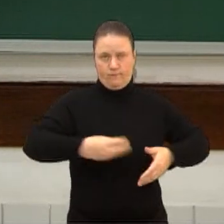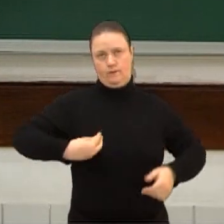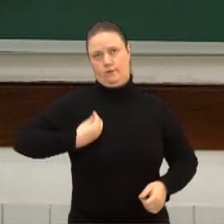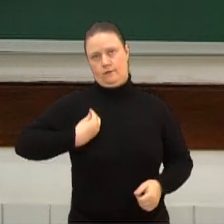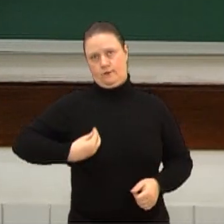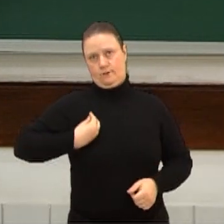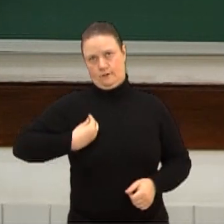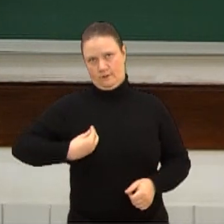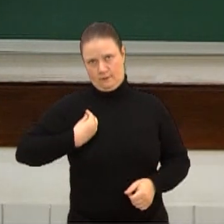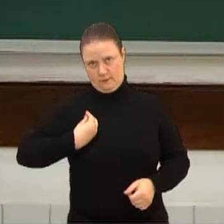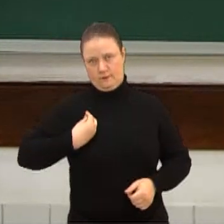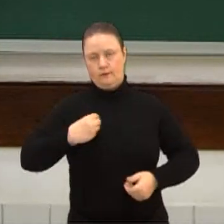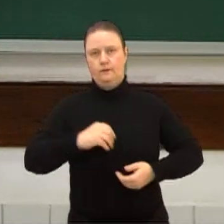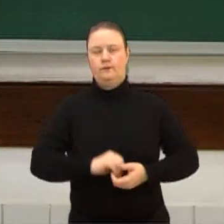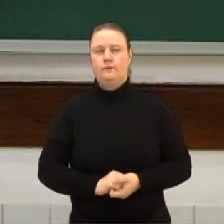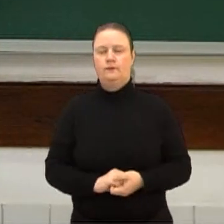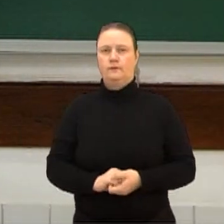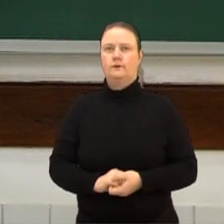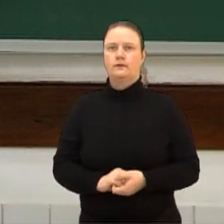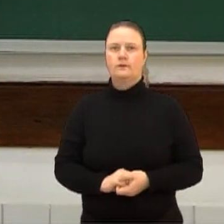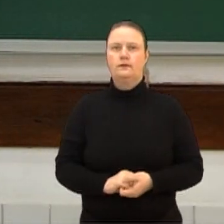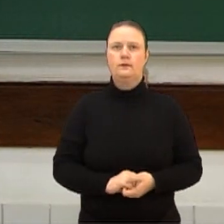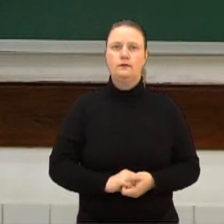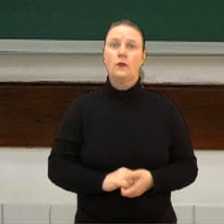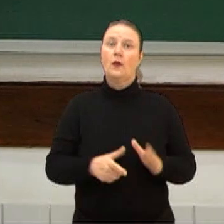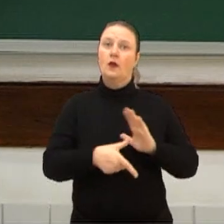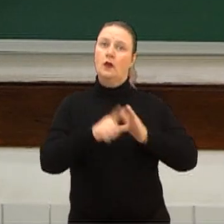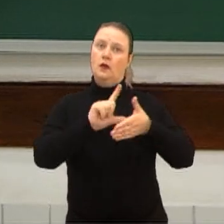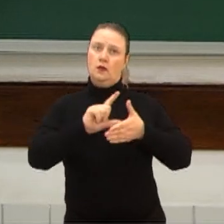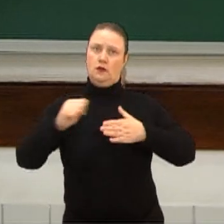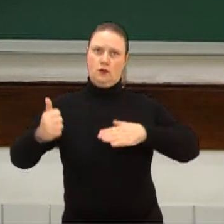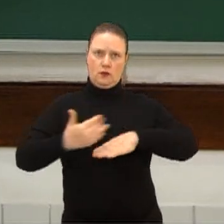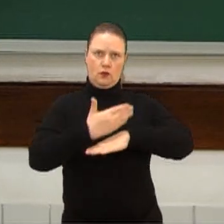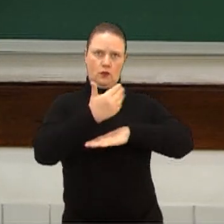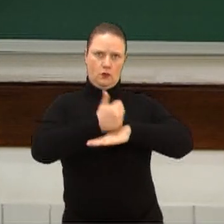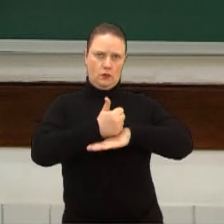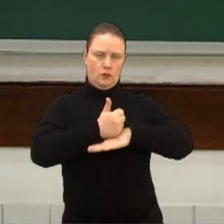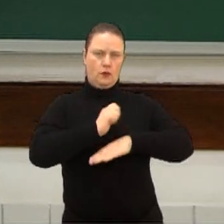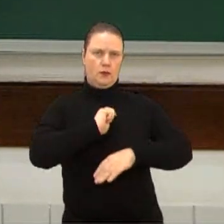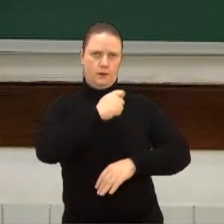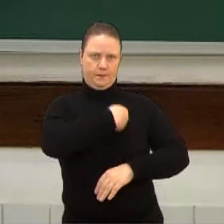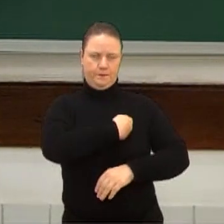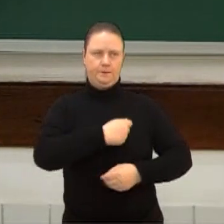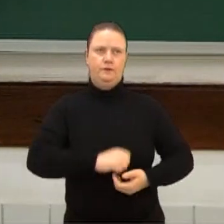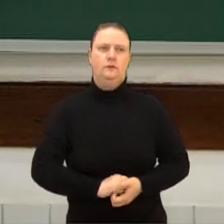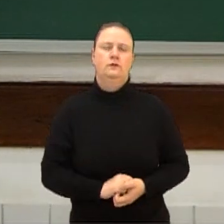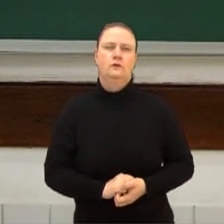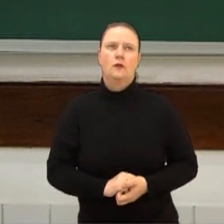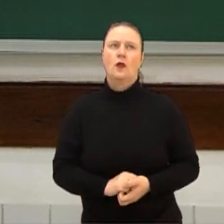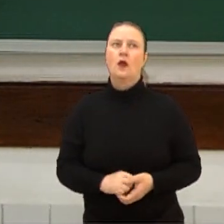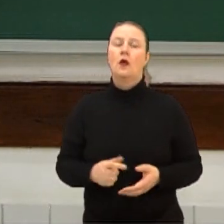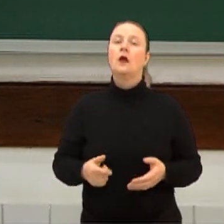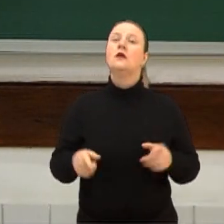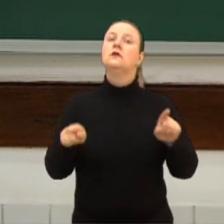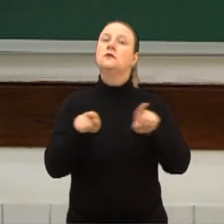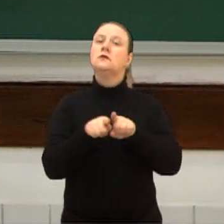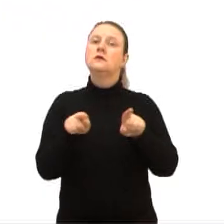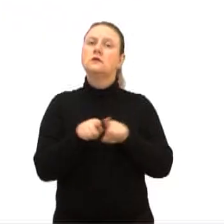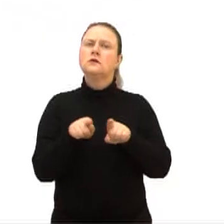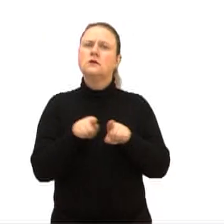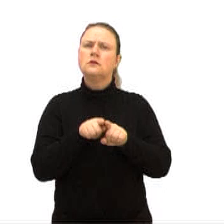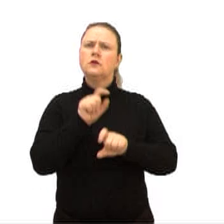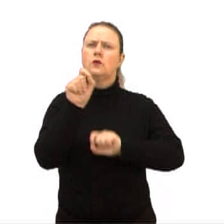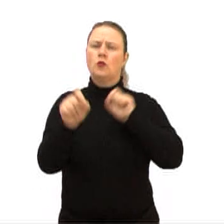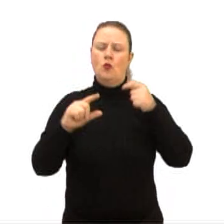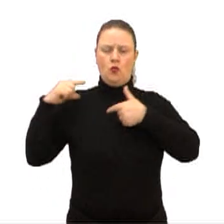de pessoas da época anterior ao colonizador espanhol. Dentro disso, nós vamos puxar que